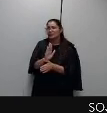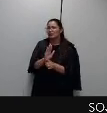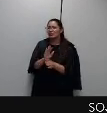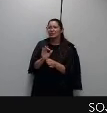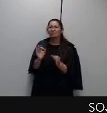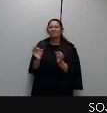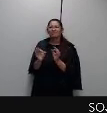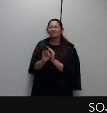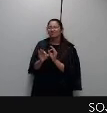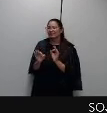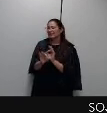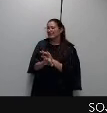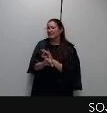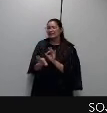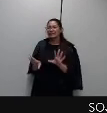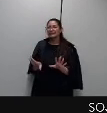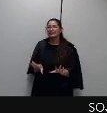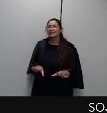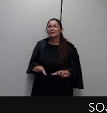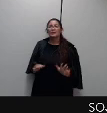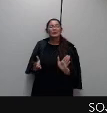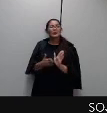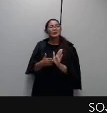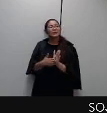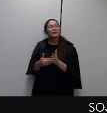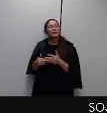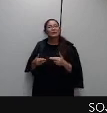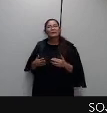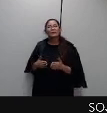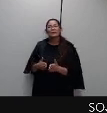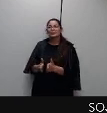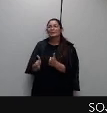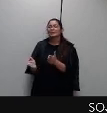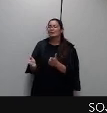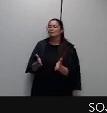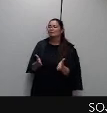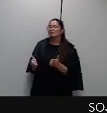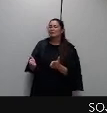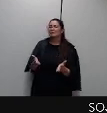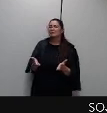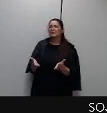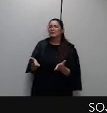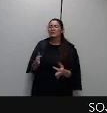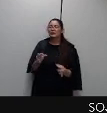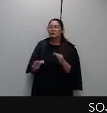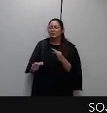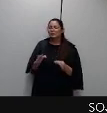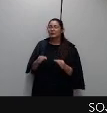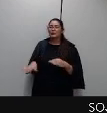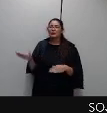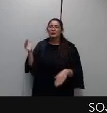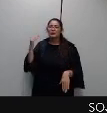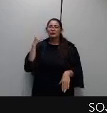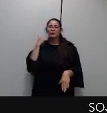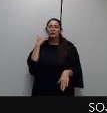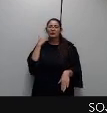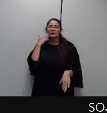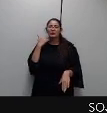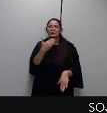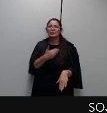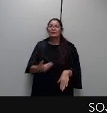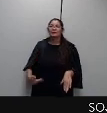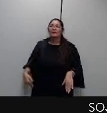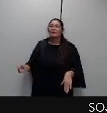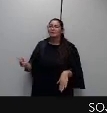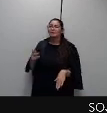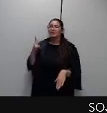especiais estabelecendo-se o acórdão que julgou procedente a ação civil pública Vencido o ministro